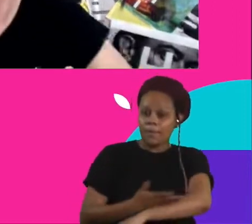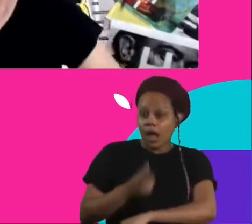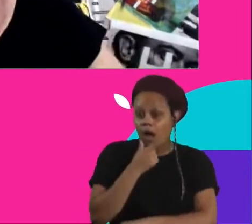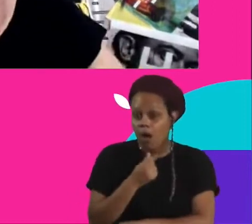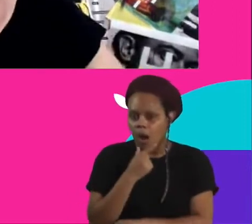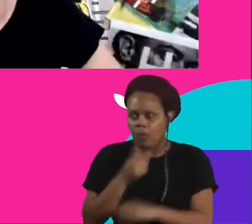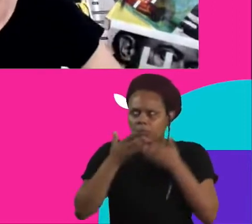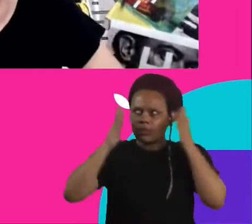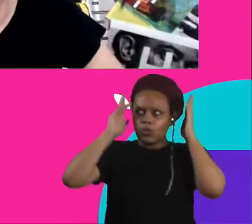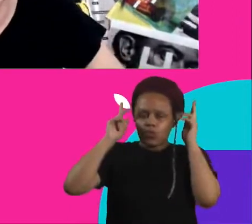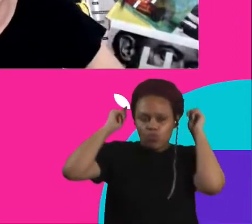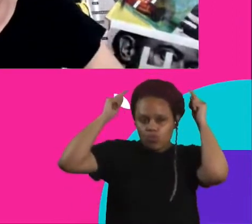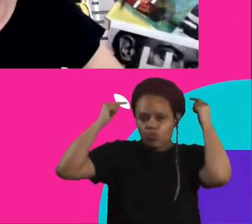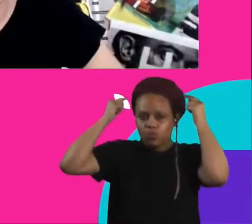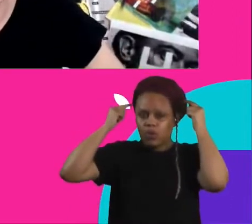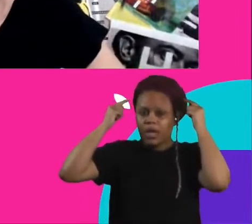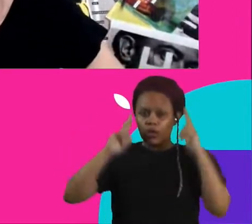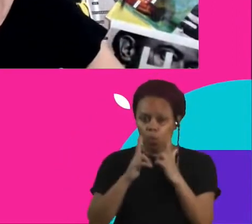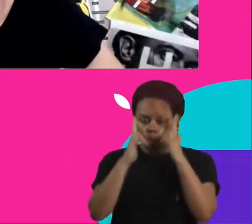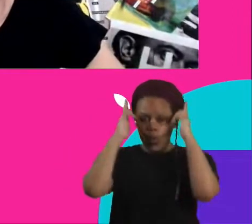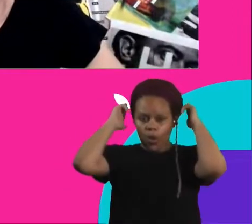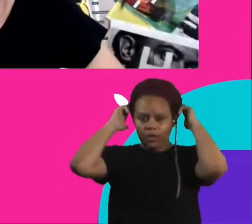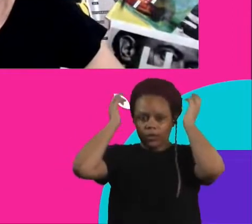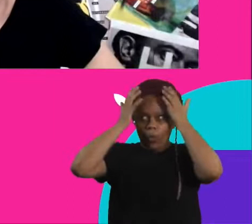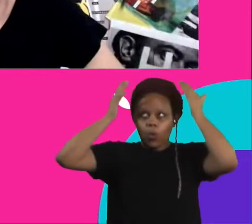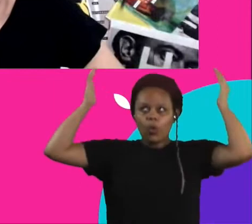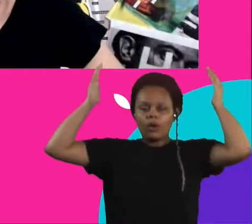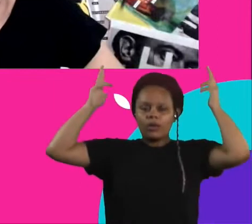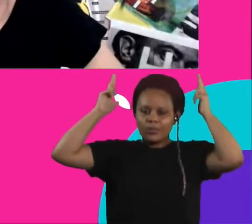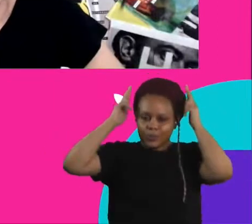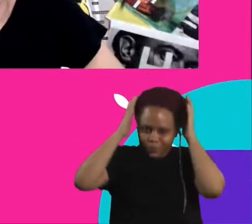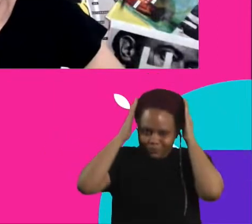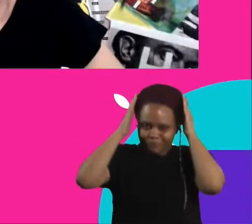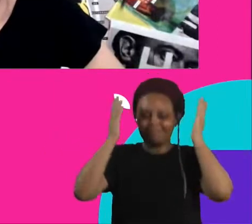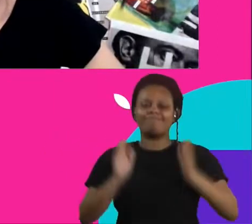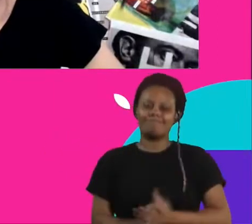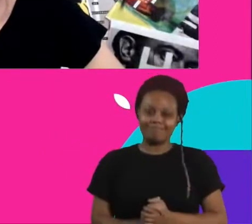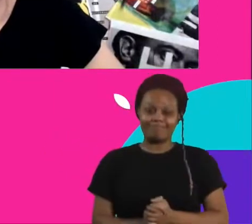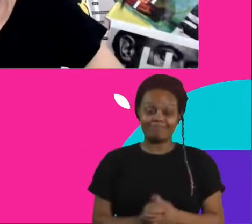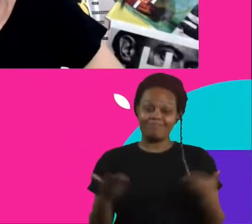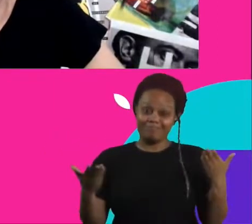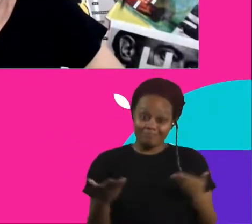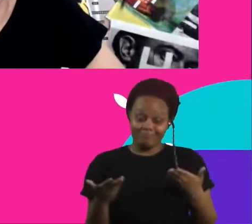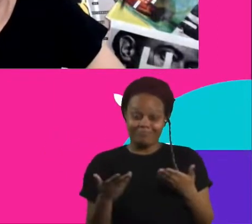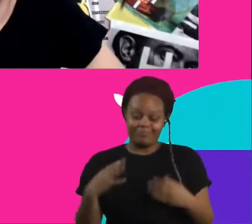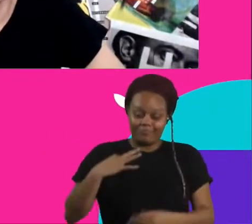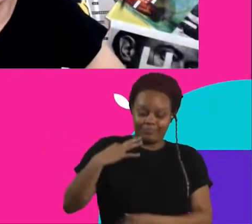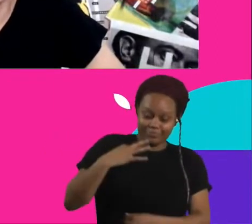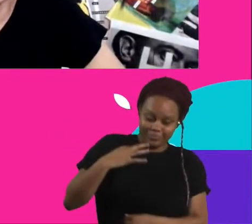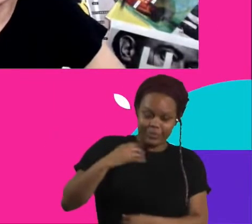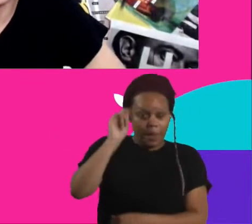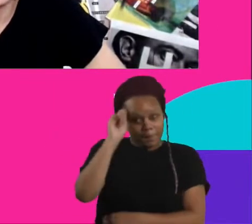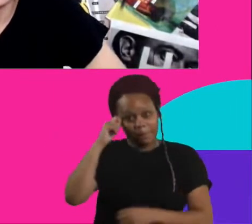crespo, inclusive acabei de cortar o meu black, ele estava gigante, mas eu precisei dar uma diminuída. Eu estou usando aqui uma camiseta preta.